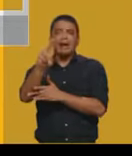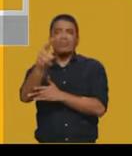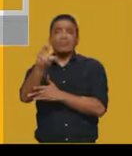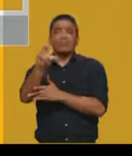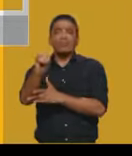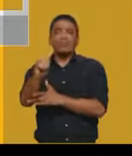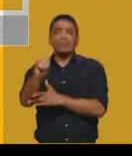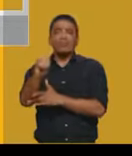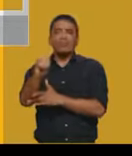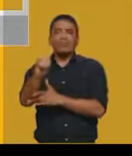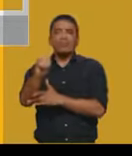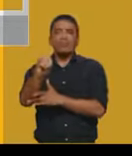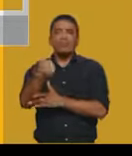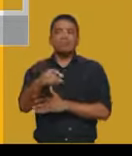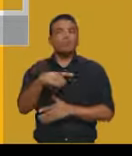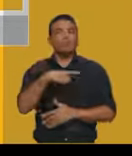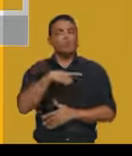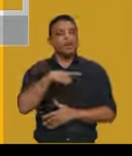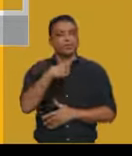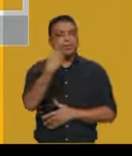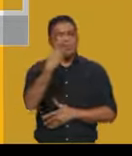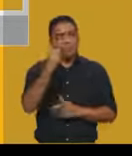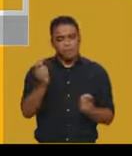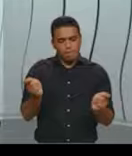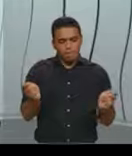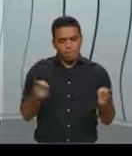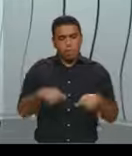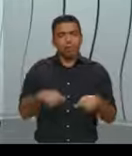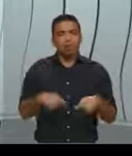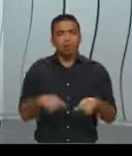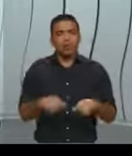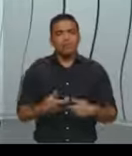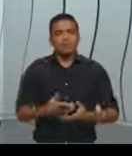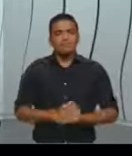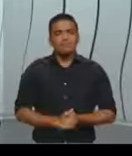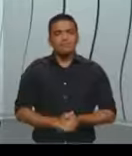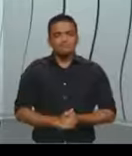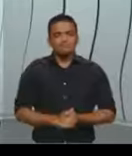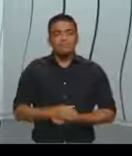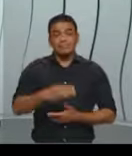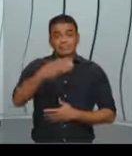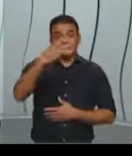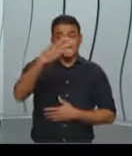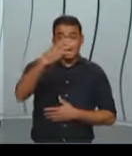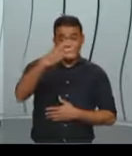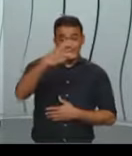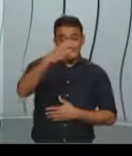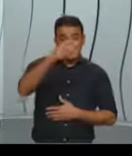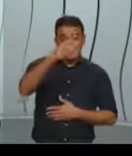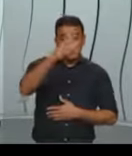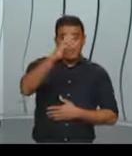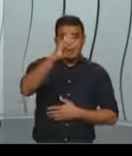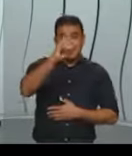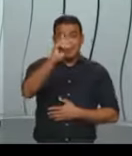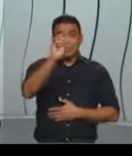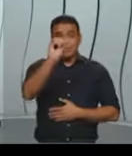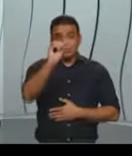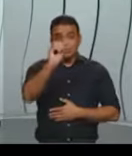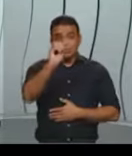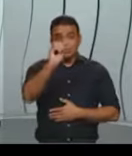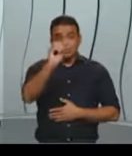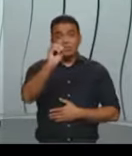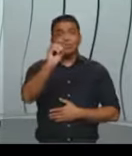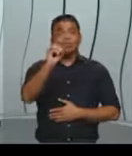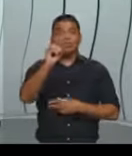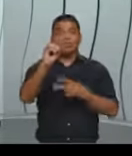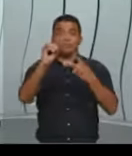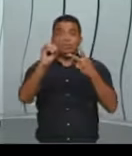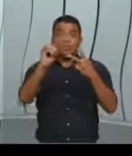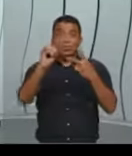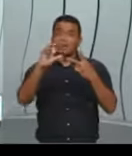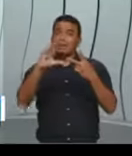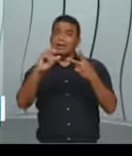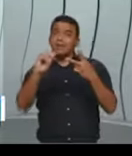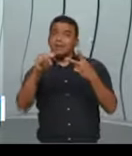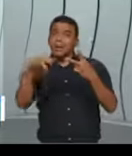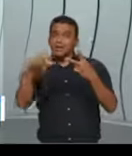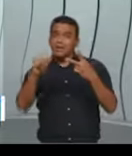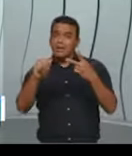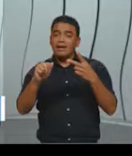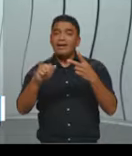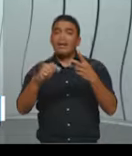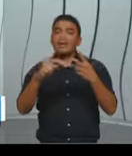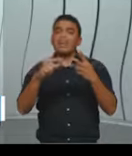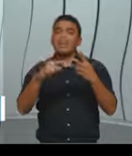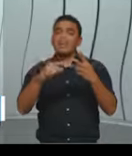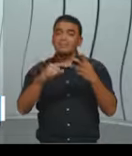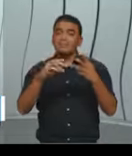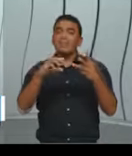tenho uma possibilidade. 3 com Pedro em primeiro, 2 com a Camila em segundo, e agora a Vera